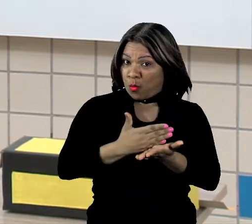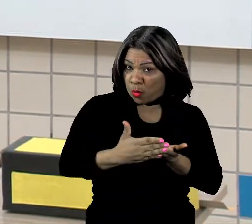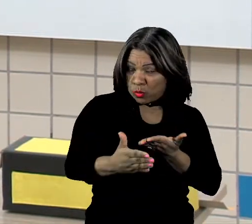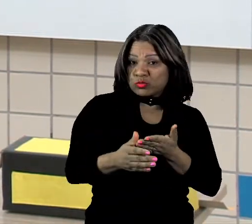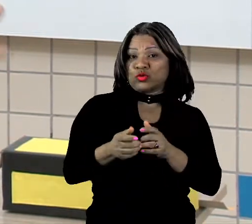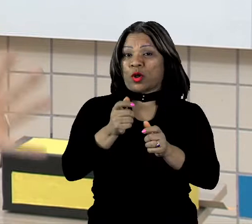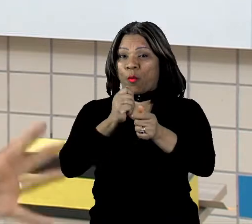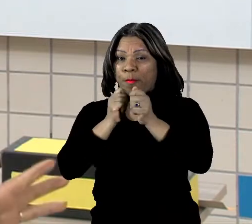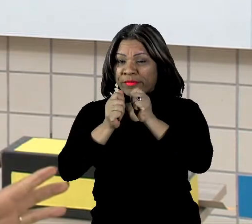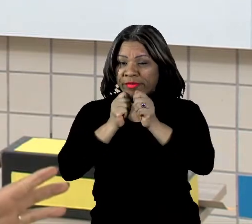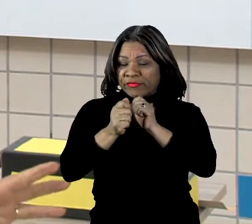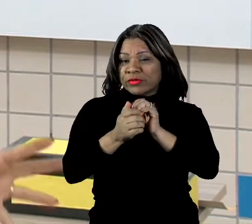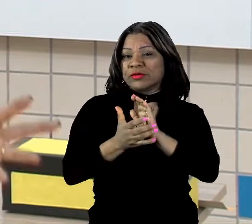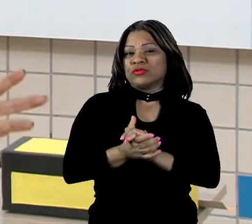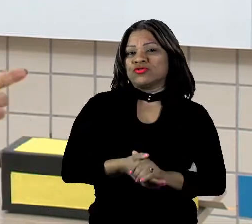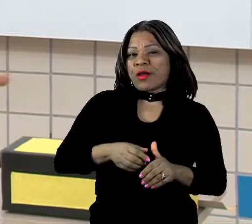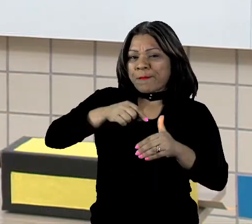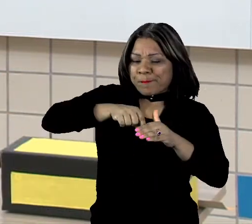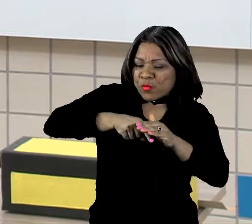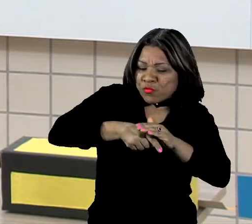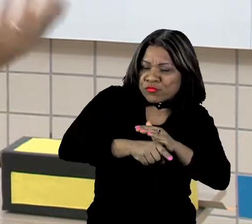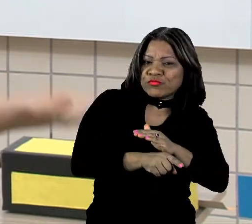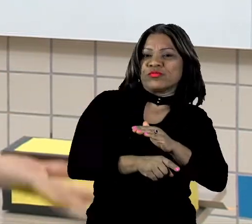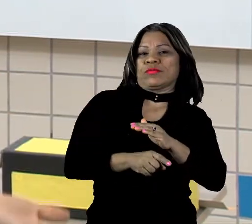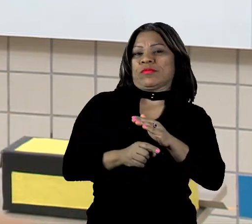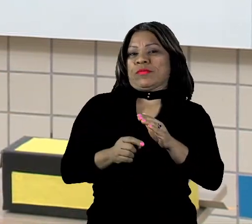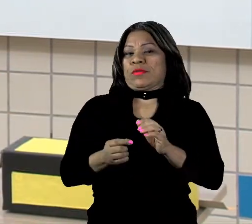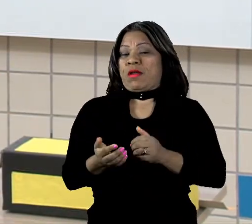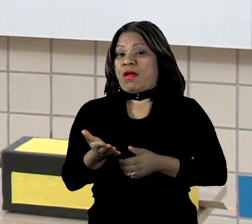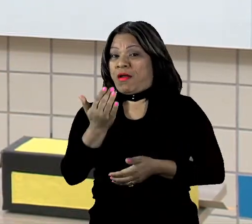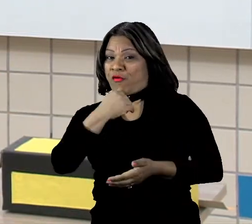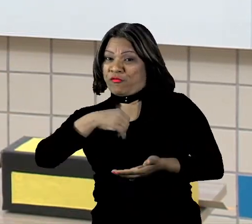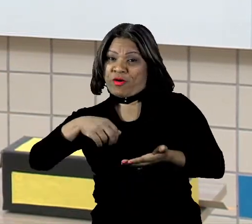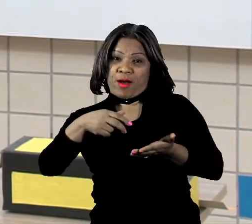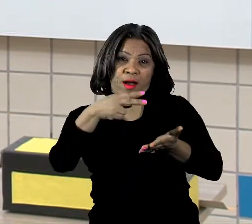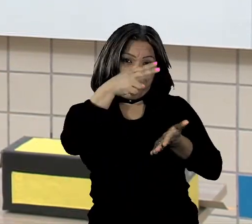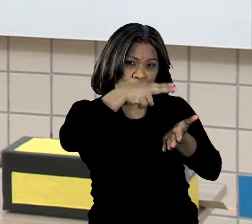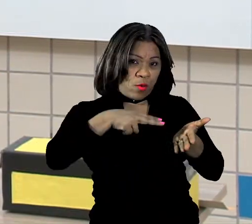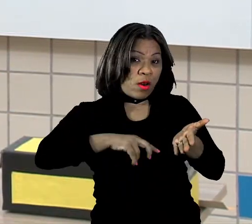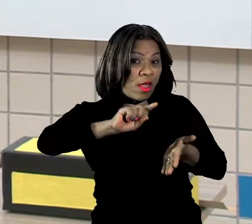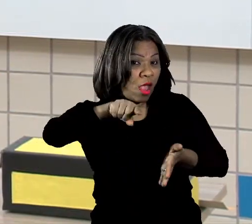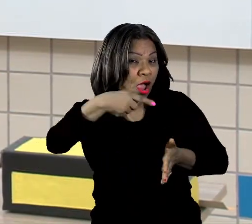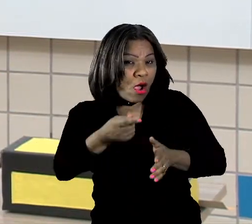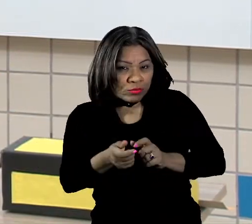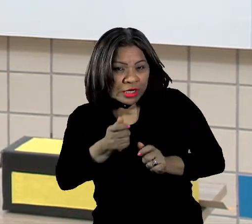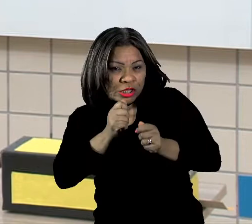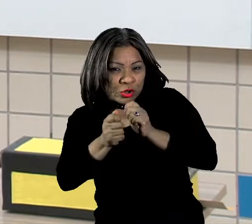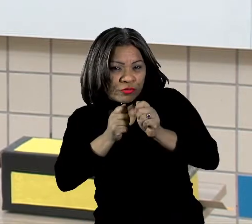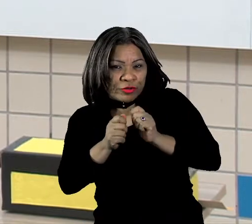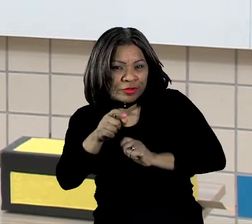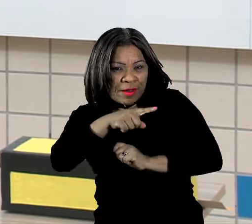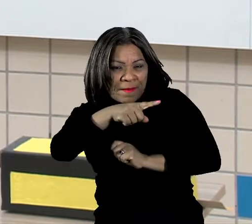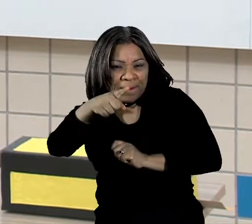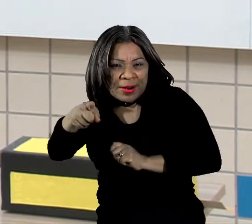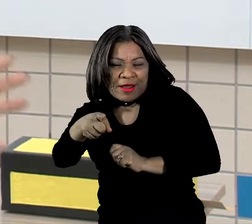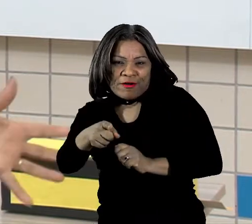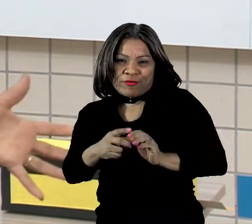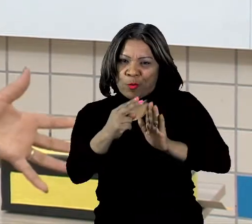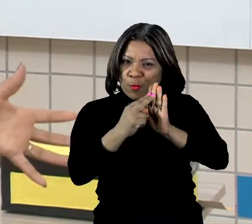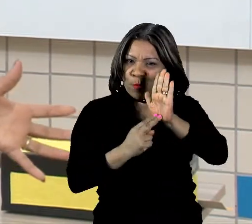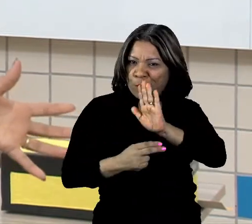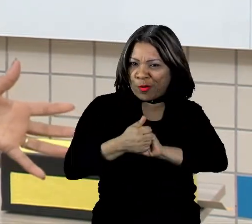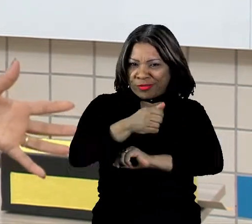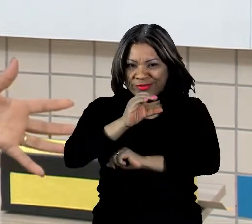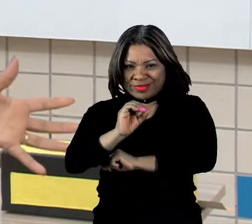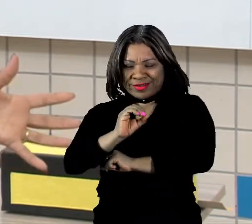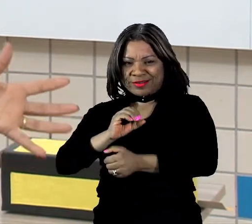tentar aprofundar um pouquinho mais, vamos ler outras entrevistas para que vocês fiquem nota 10 nesse assunto. Para quando